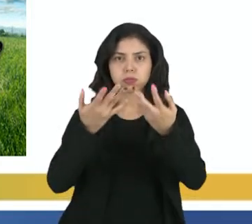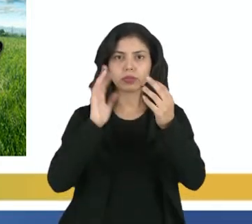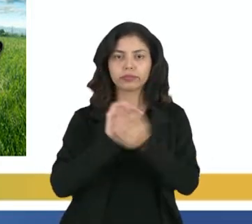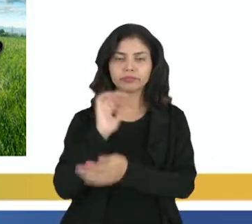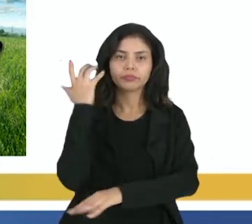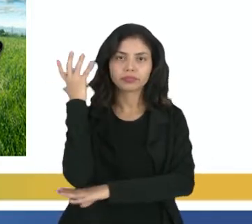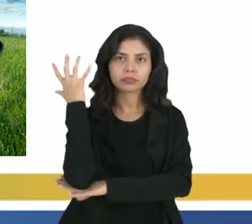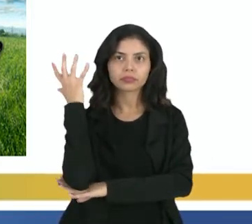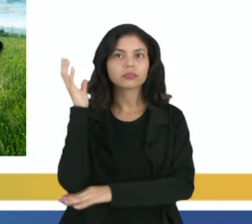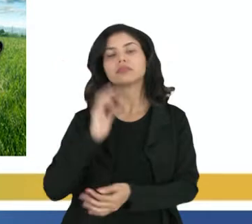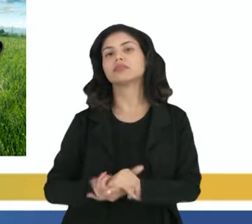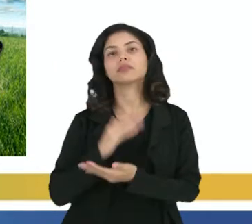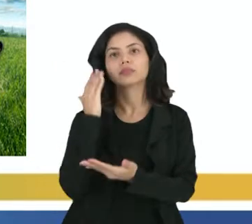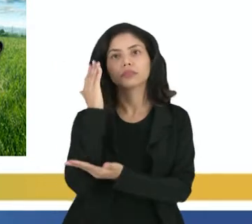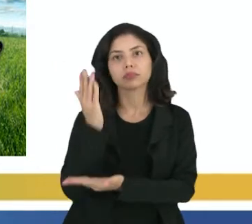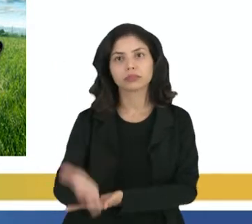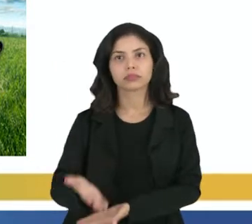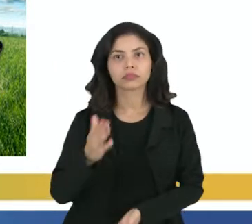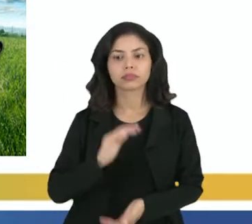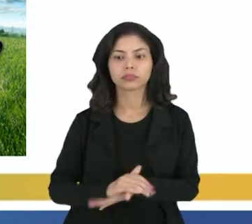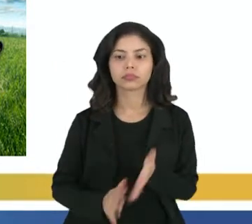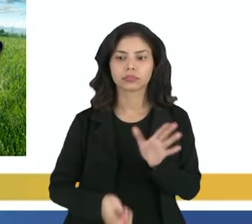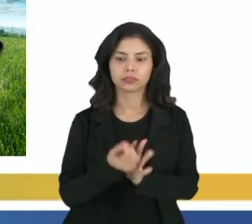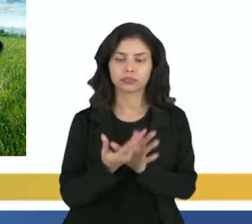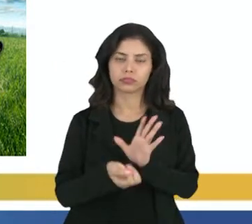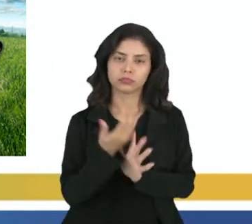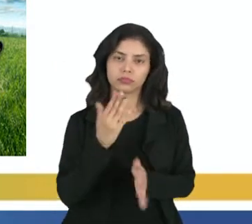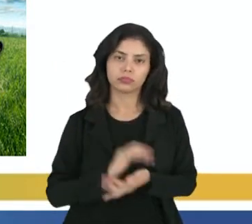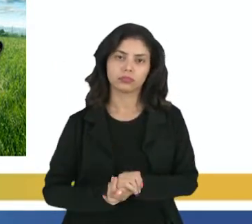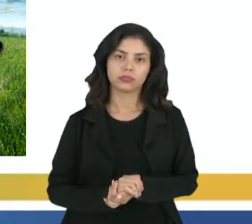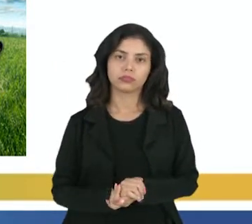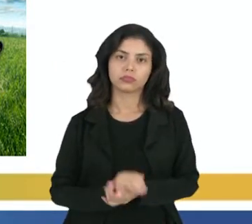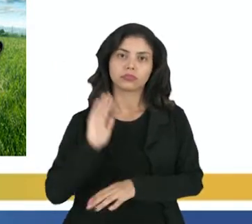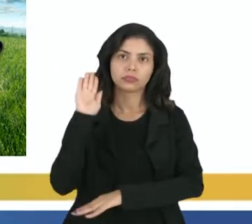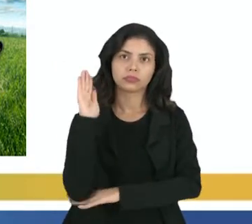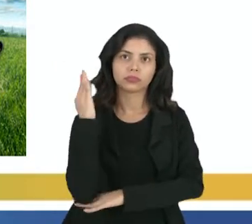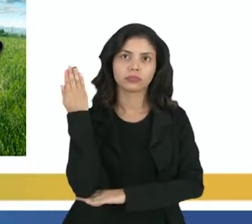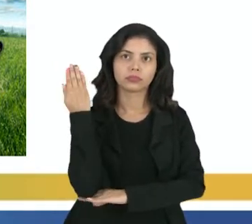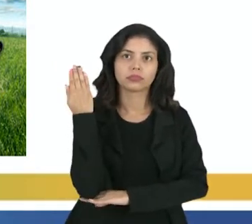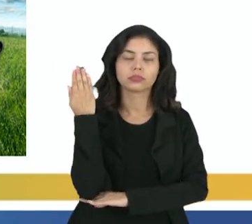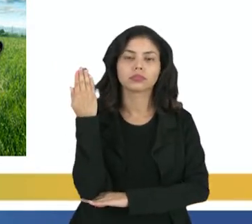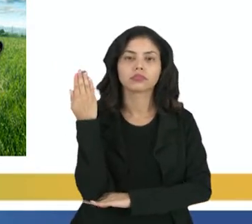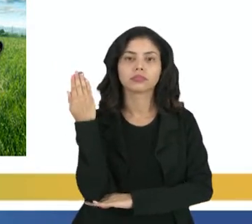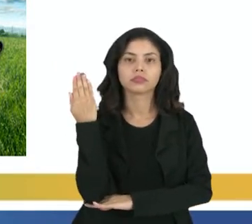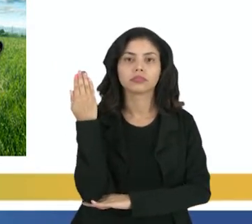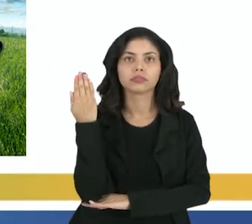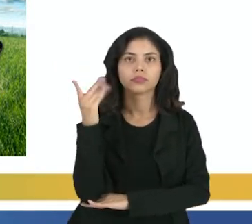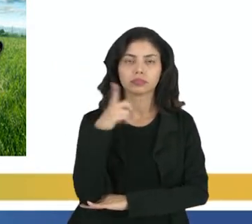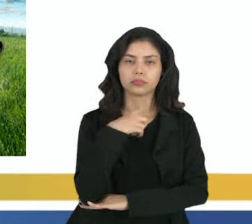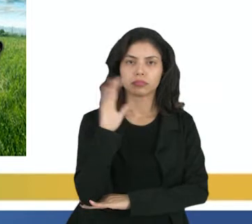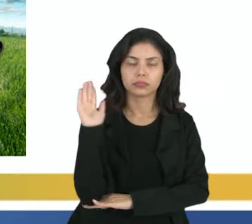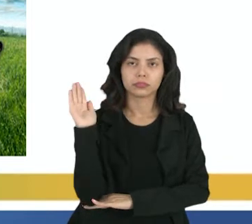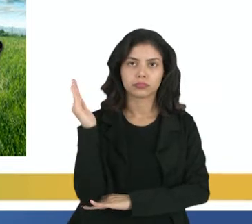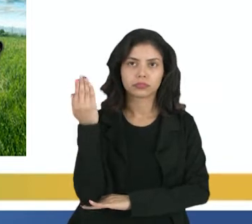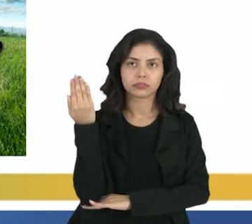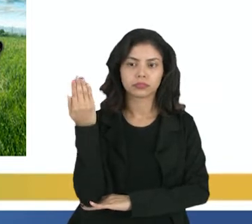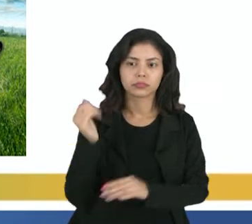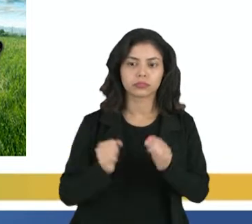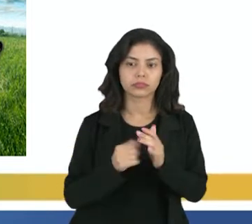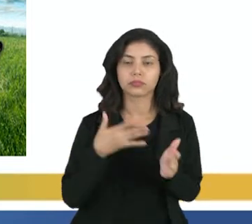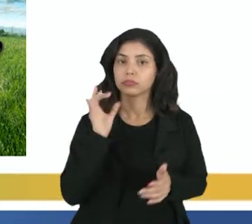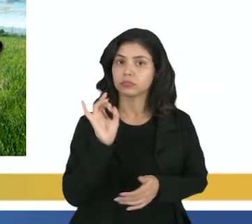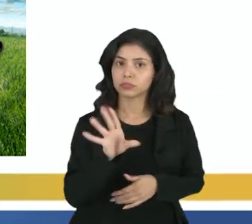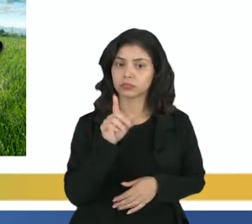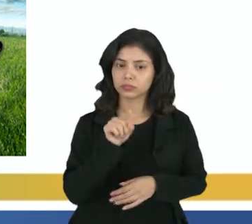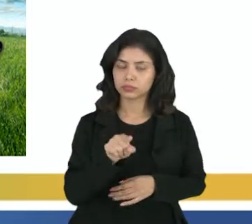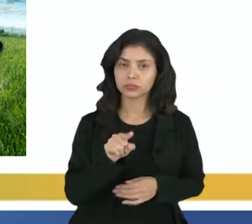matas, o derrubar das árvores para a produção da madeira, né, para que a gente possa obter madeira. Muitas vezes a gente pensa que